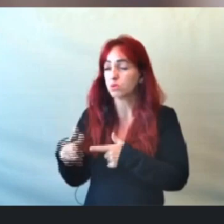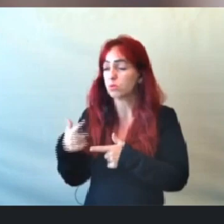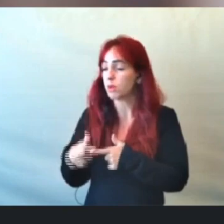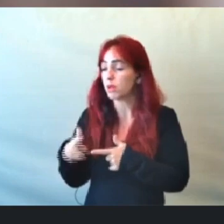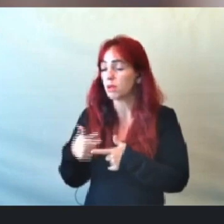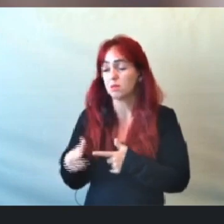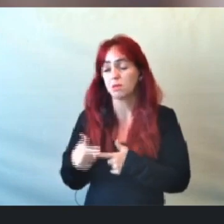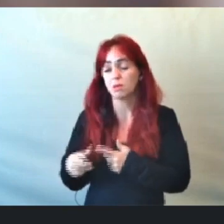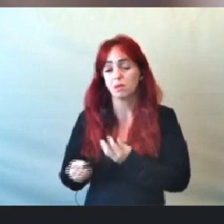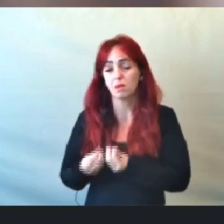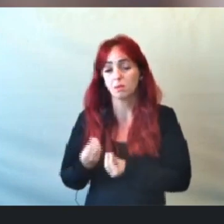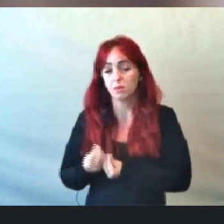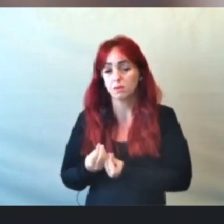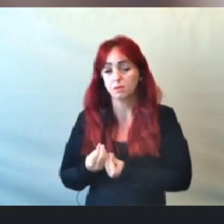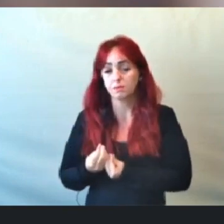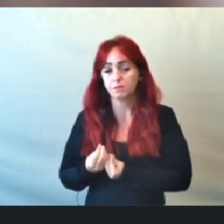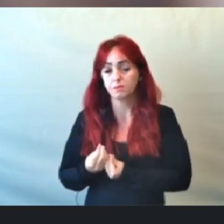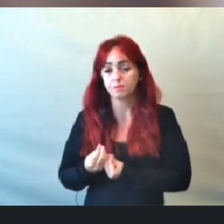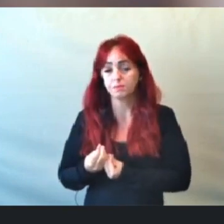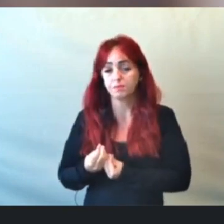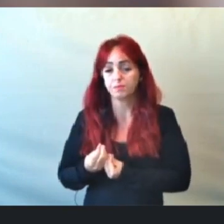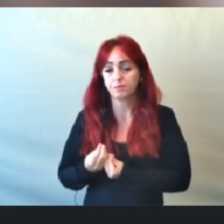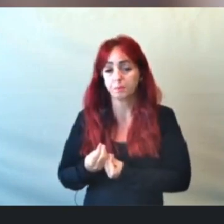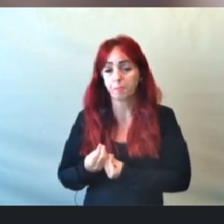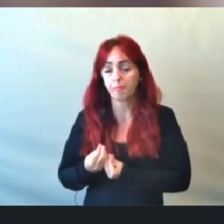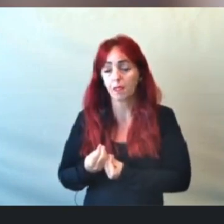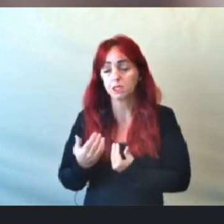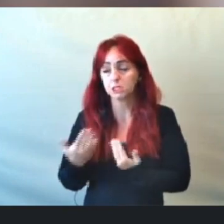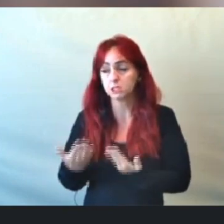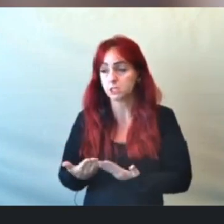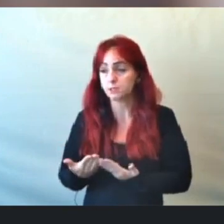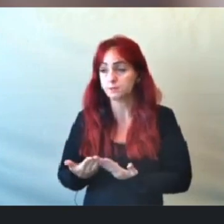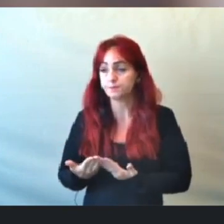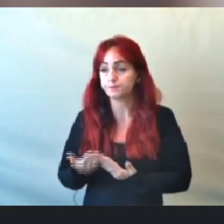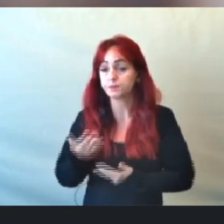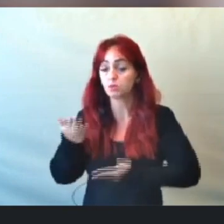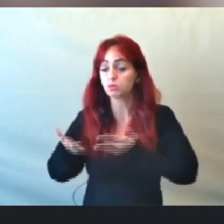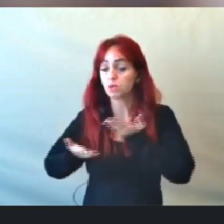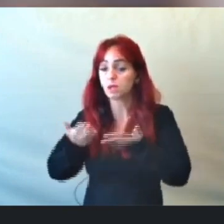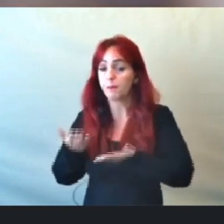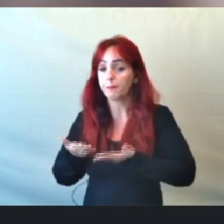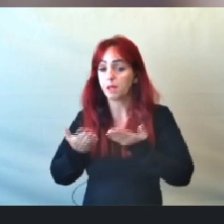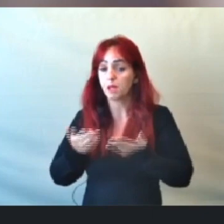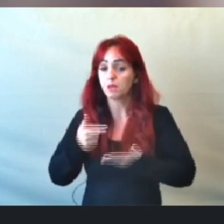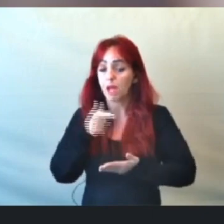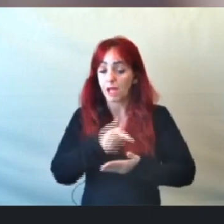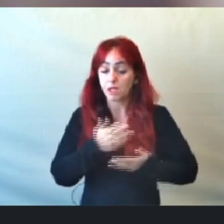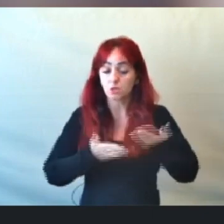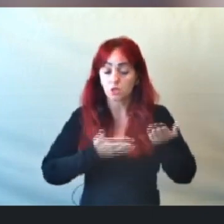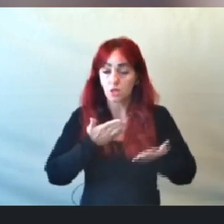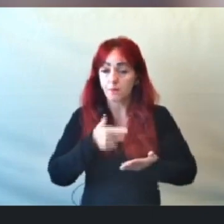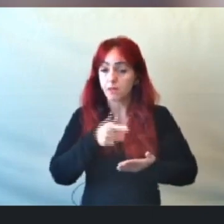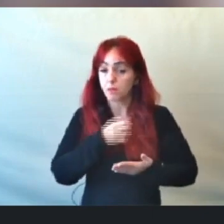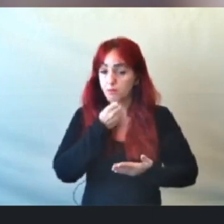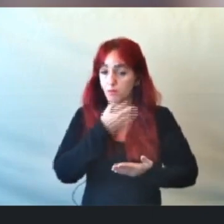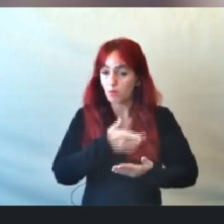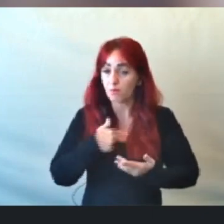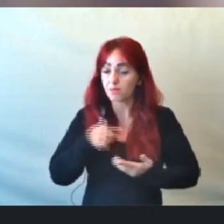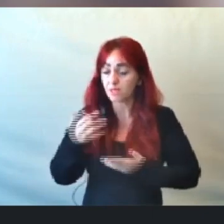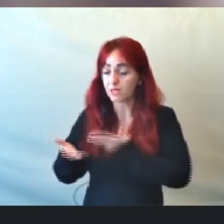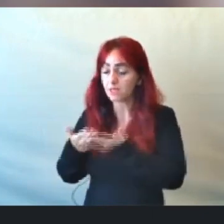imagina. Então, o tratamento funcionou parcialmente. Tá? Então, esse é um